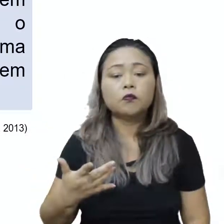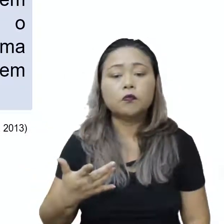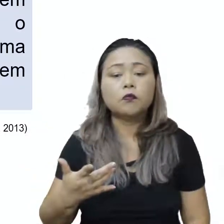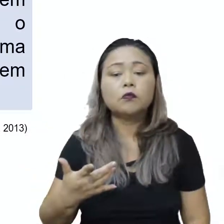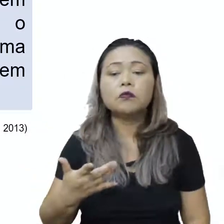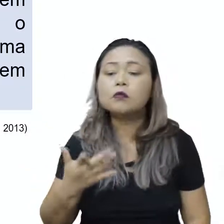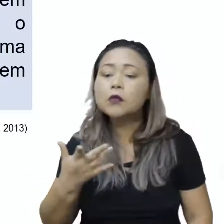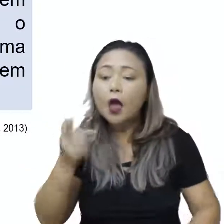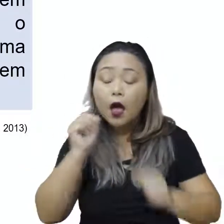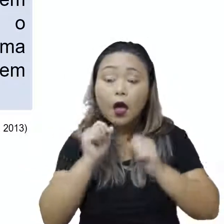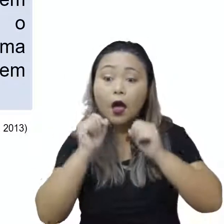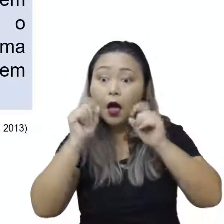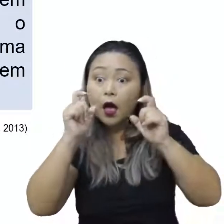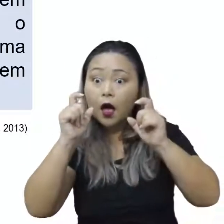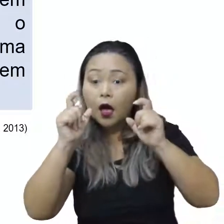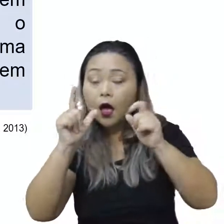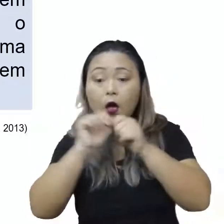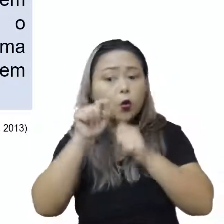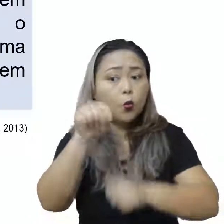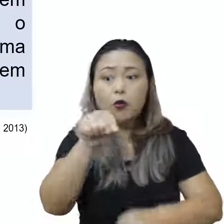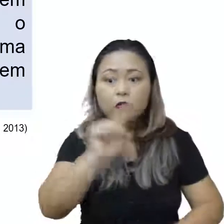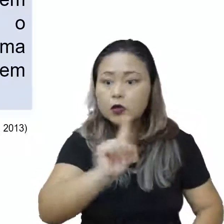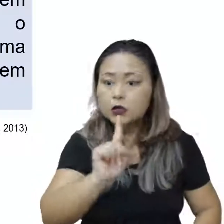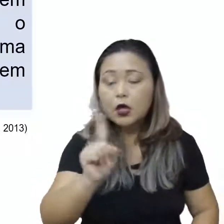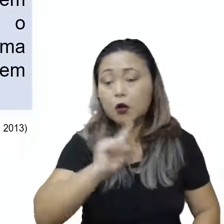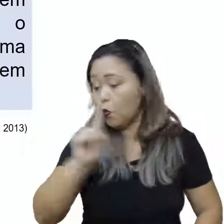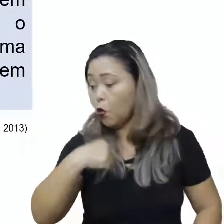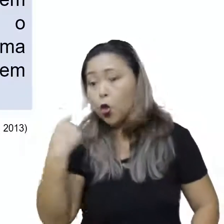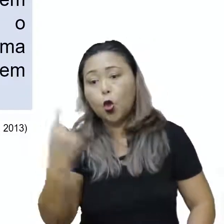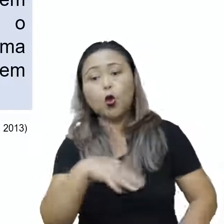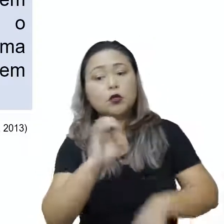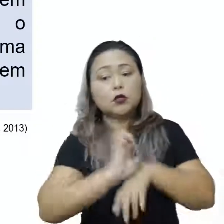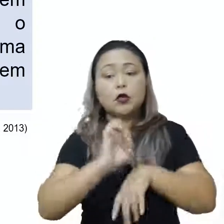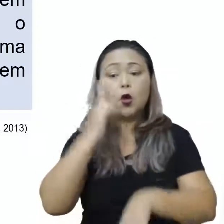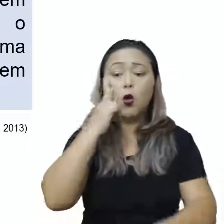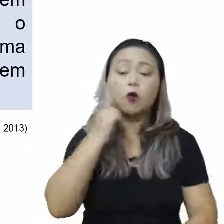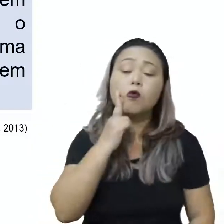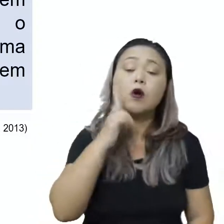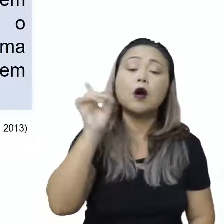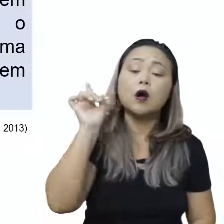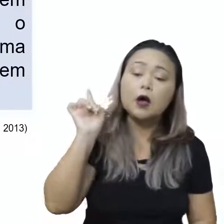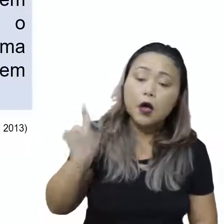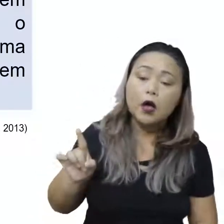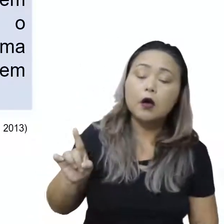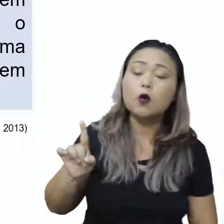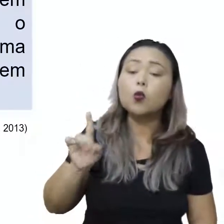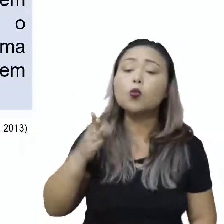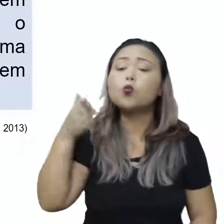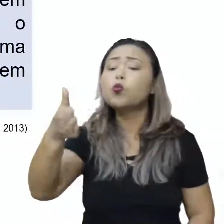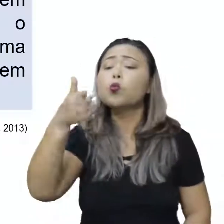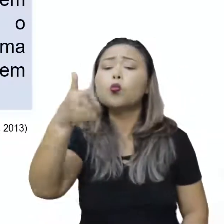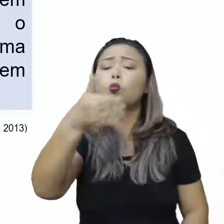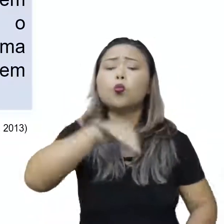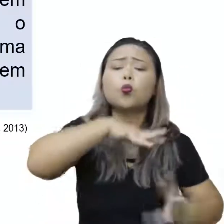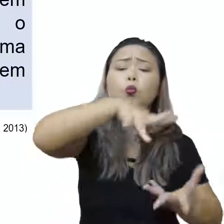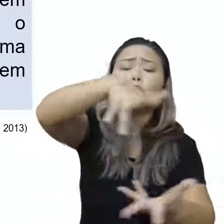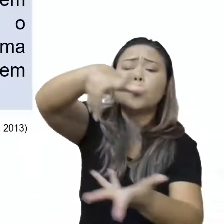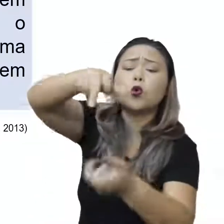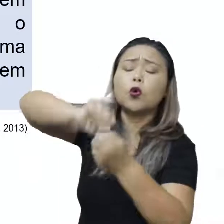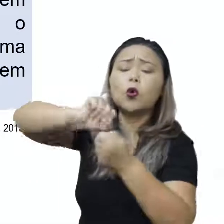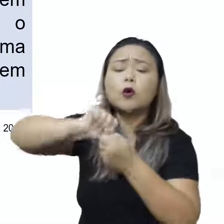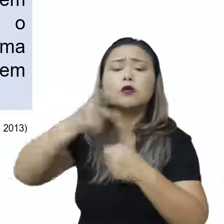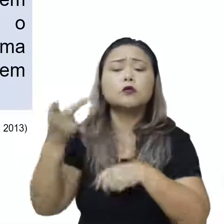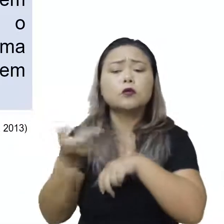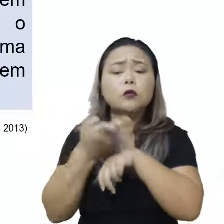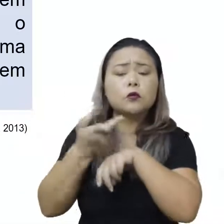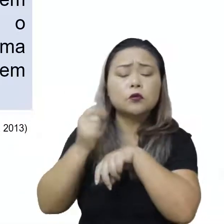despertada não só por você, não só por nós aqui em Rondônia, mas isso está em todo mundo. E todo mundo está em